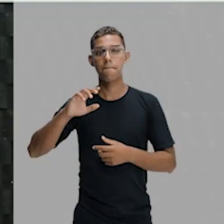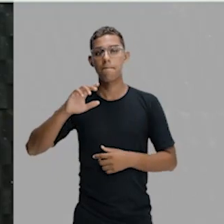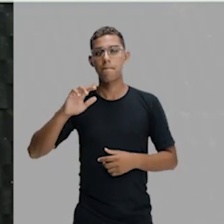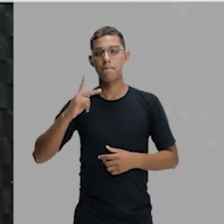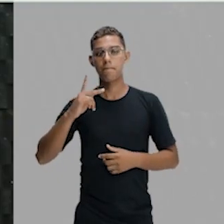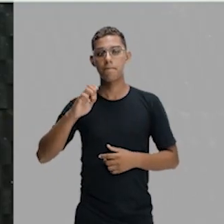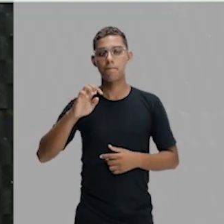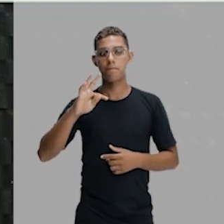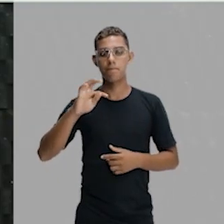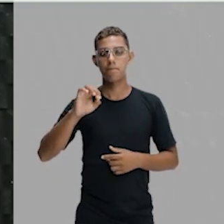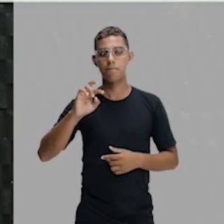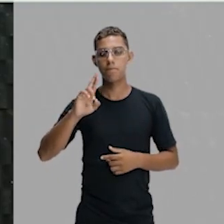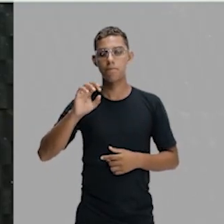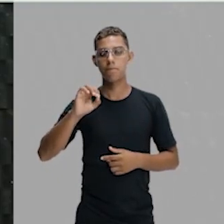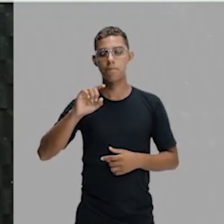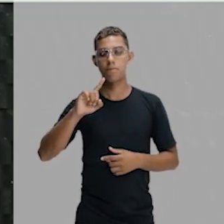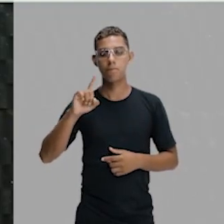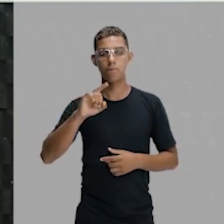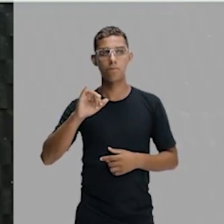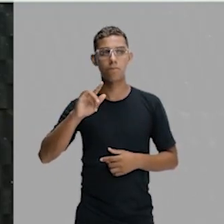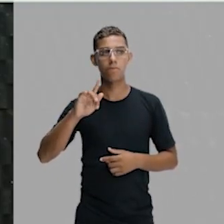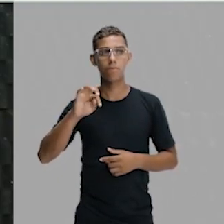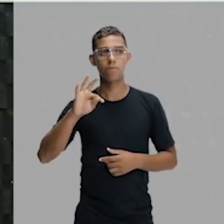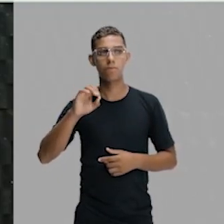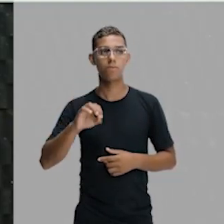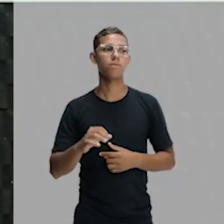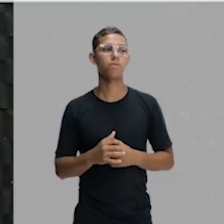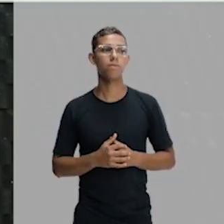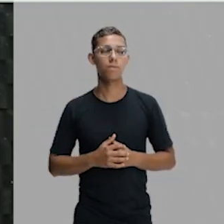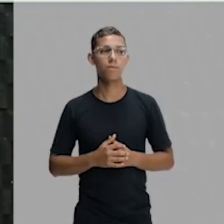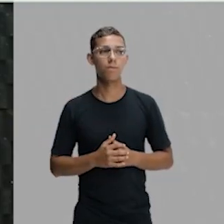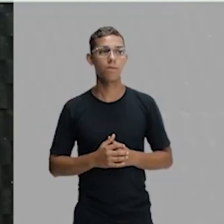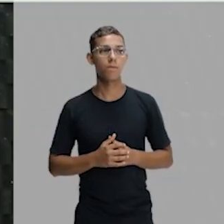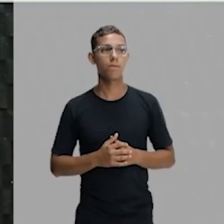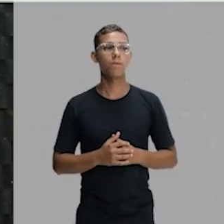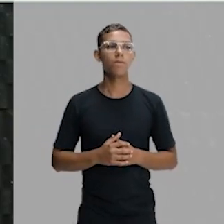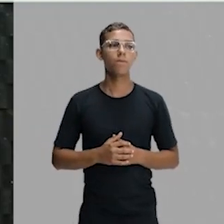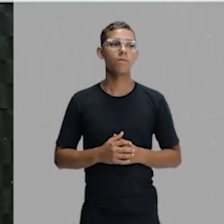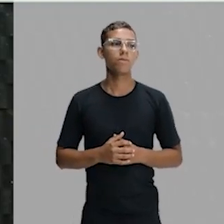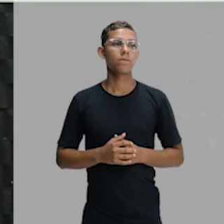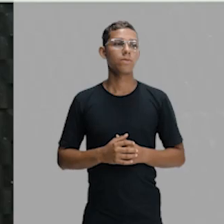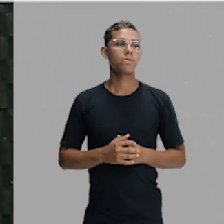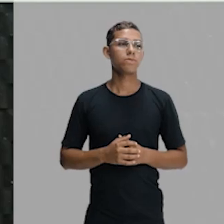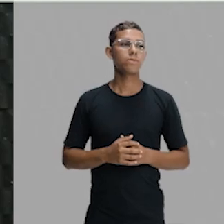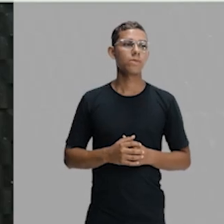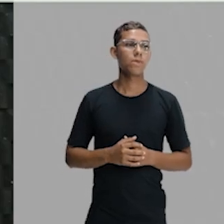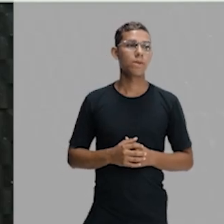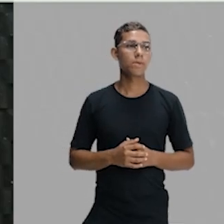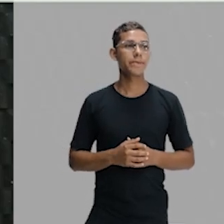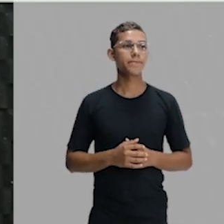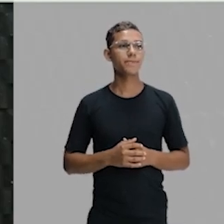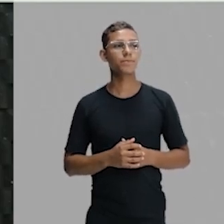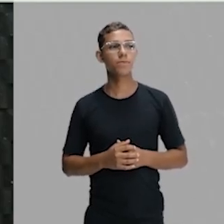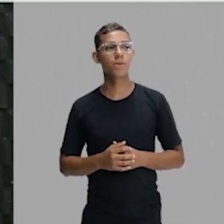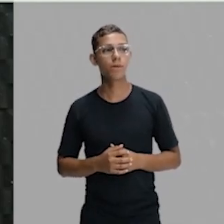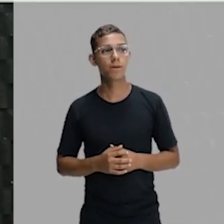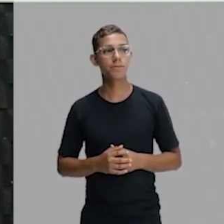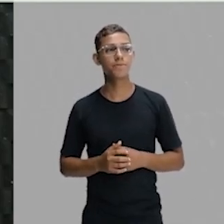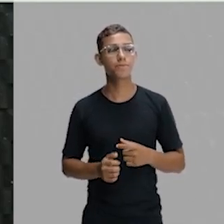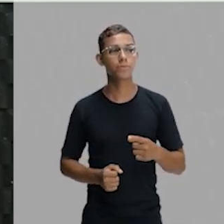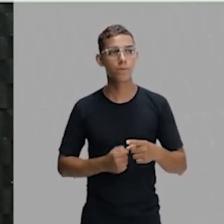representa 2/4. 2/4 é a mesma coisa que 1/2. Então, eu vou